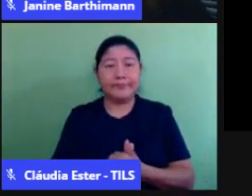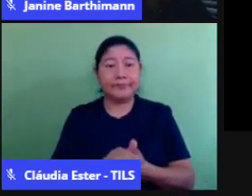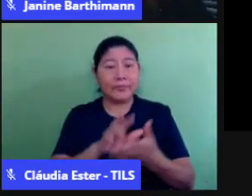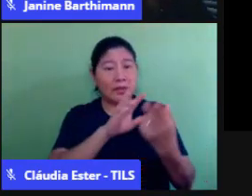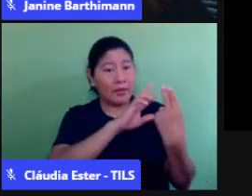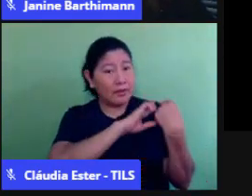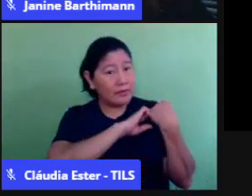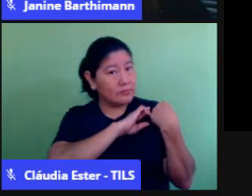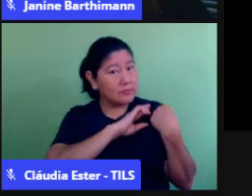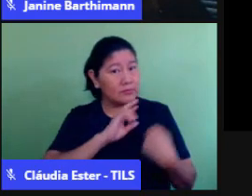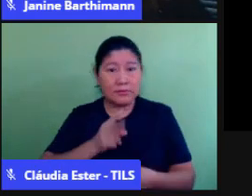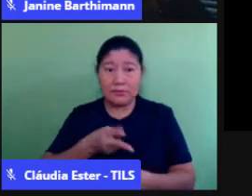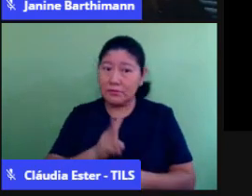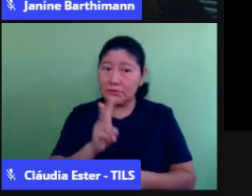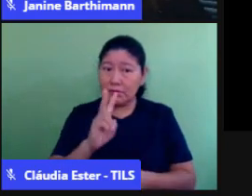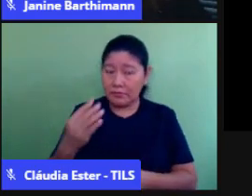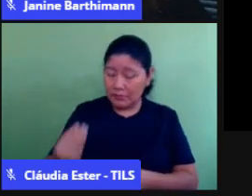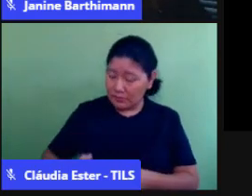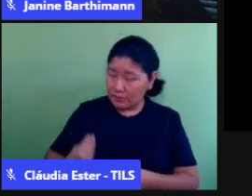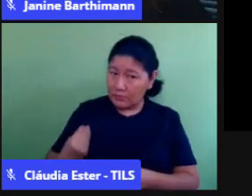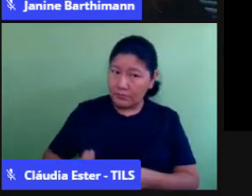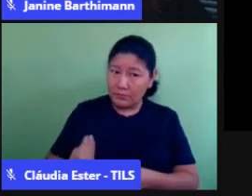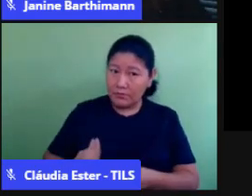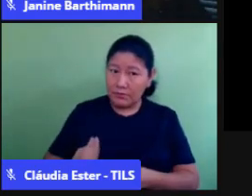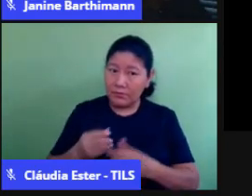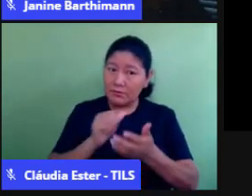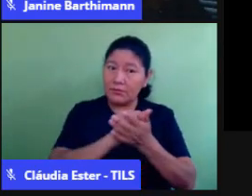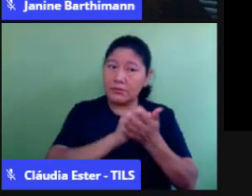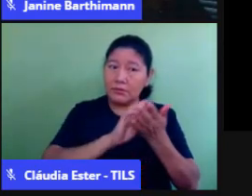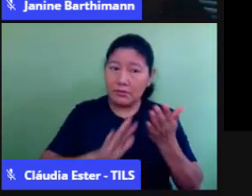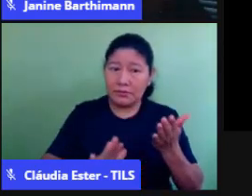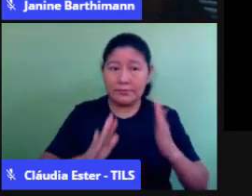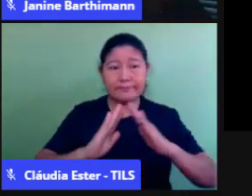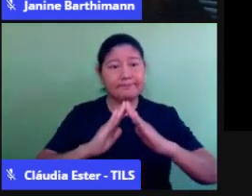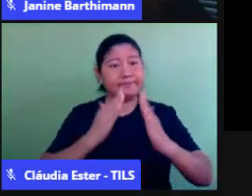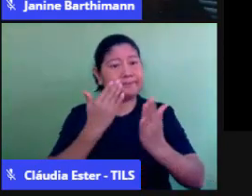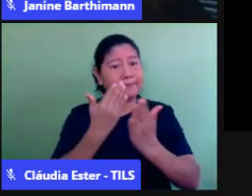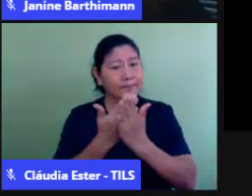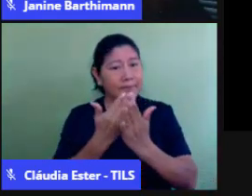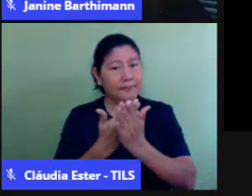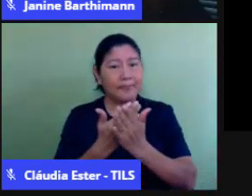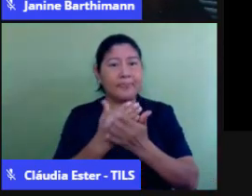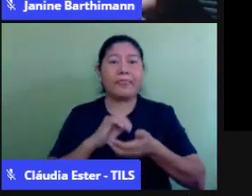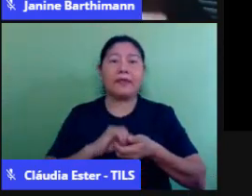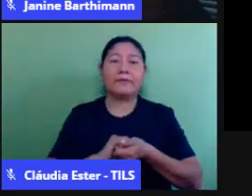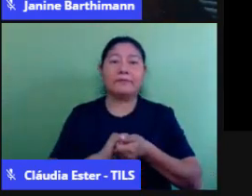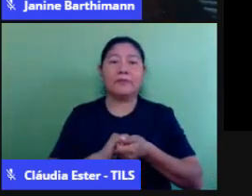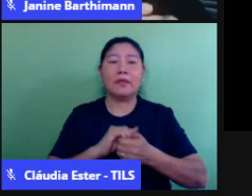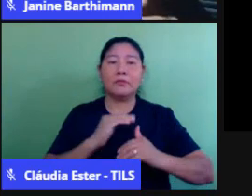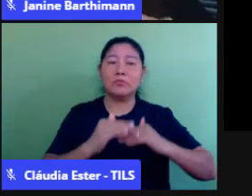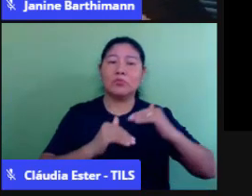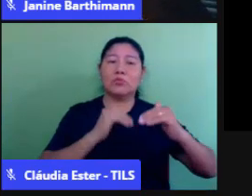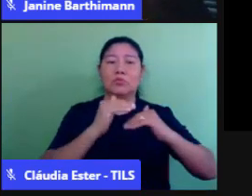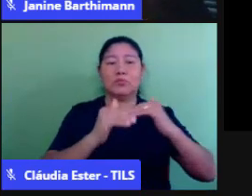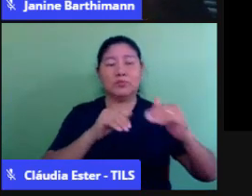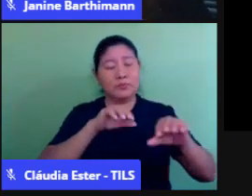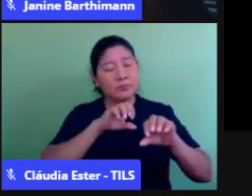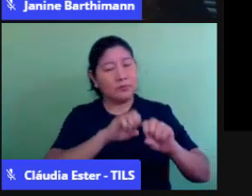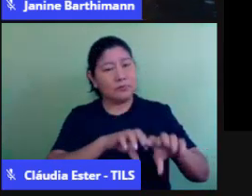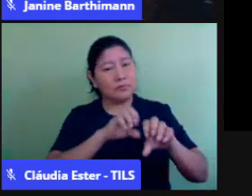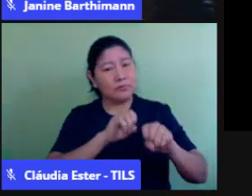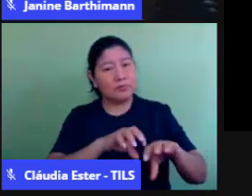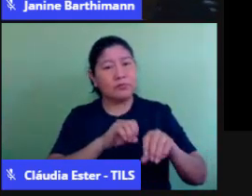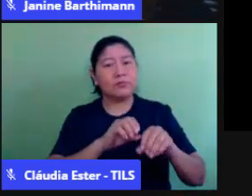responsabilidade e participação nas atividades escolares e no processo de educação